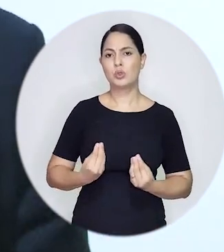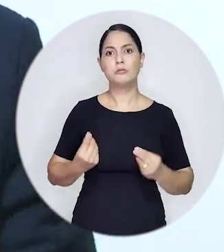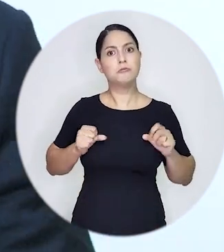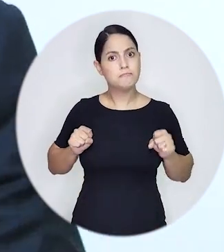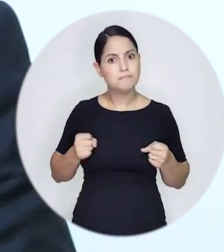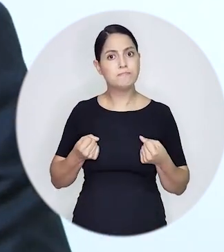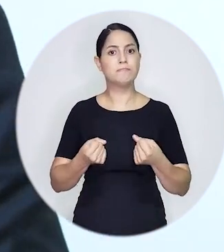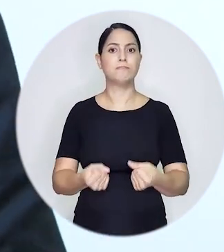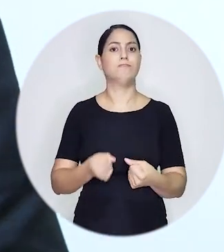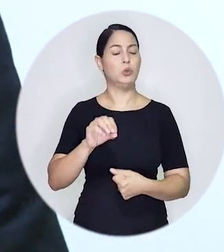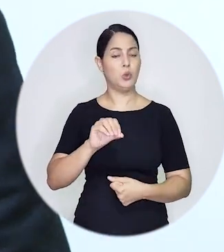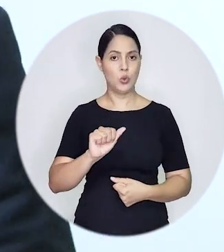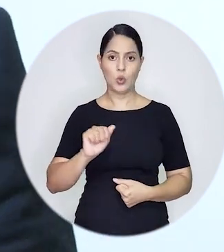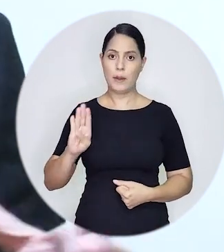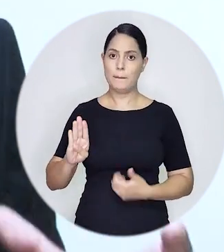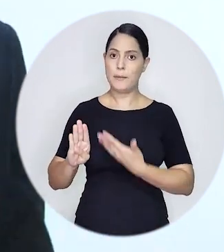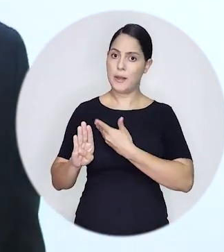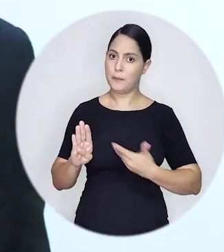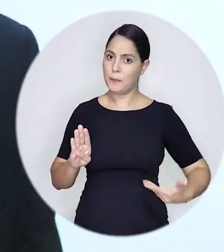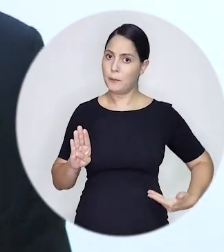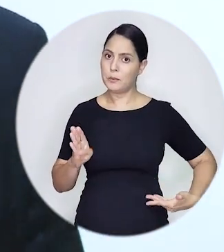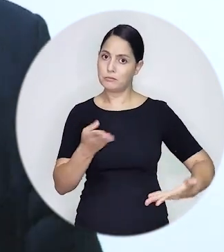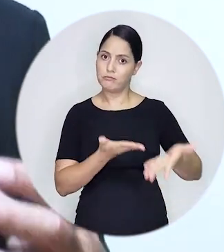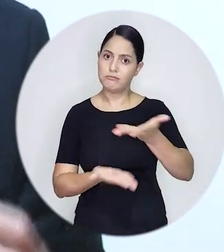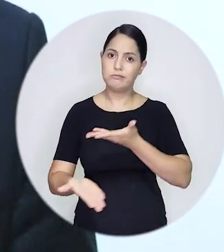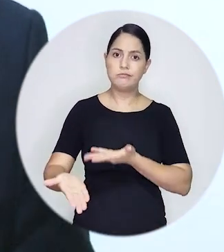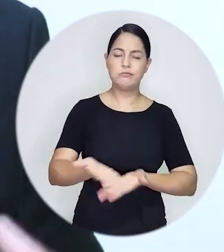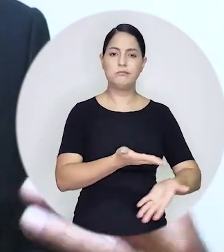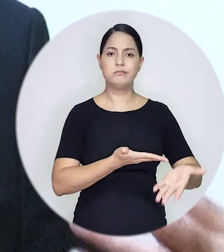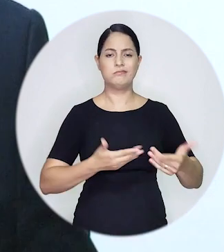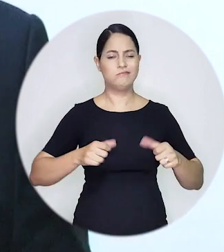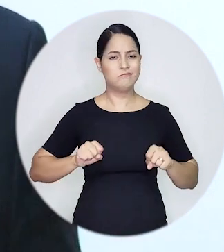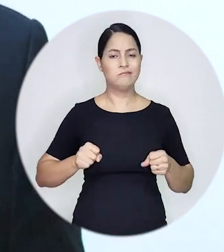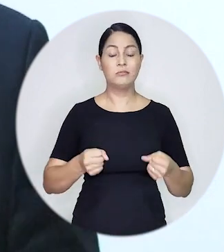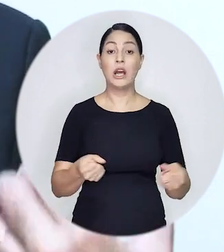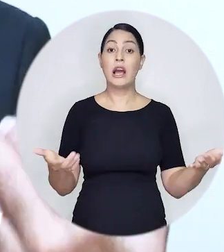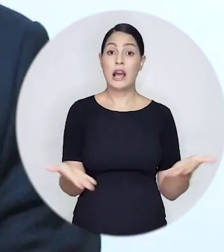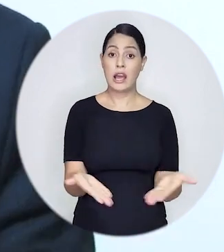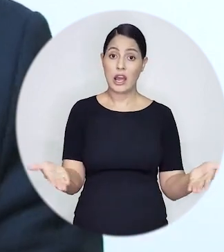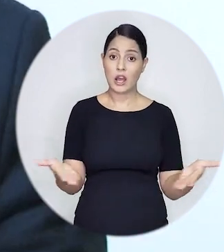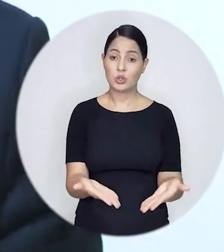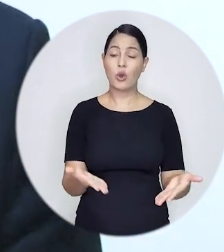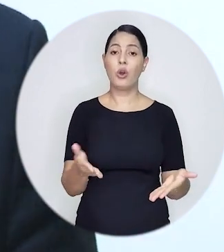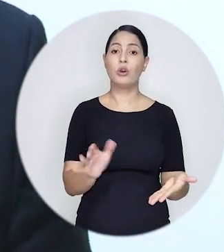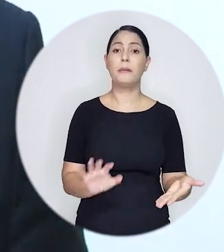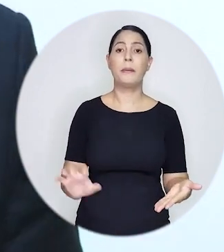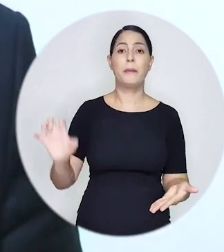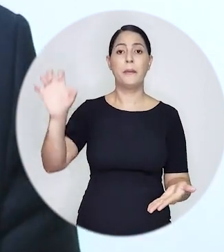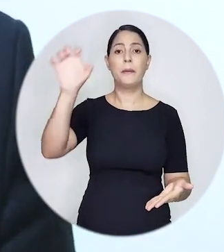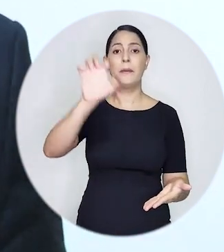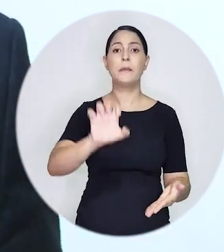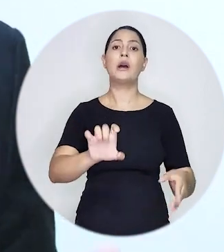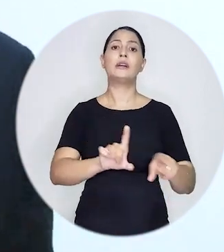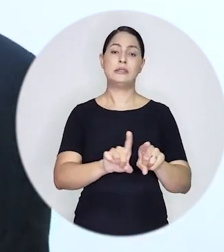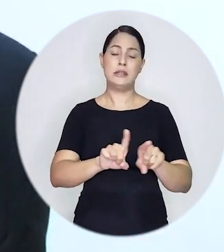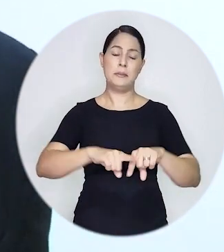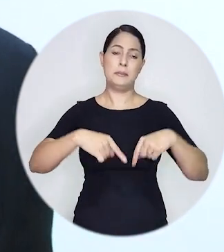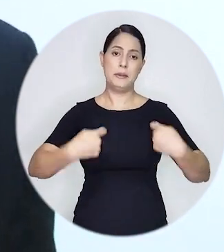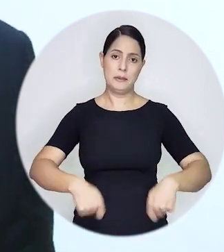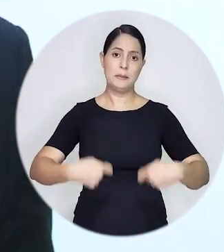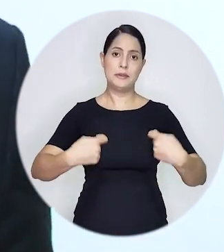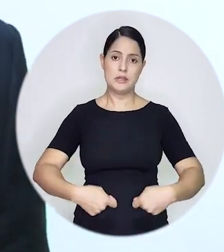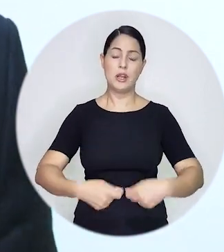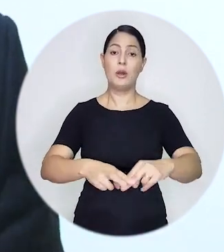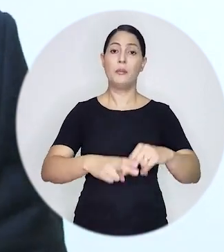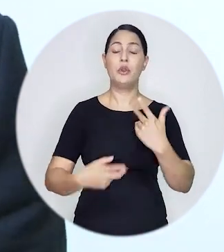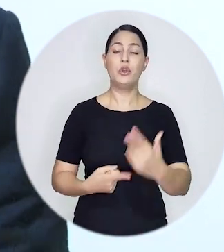de esforços entre a OAB e o Poder Público, conjunto de esforços que precisa ser agora implementado nos demais estados